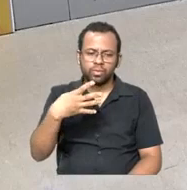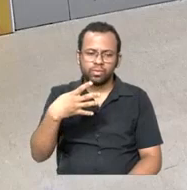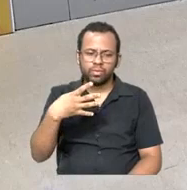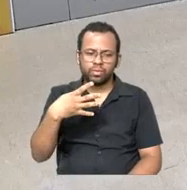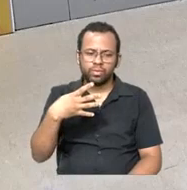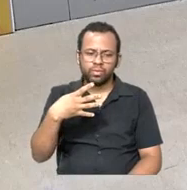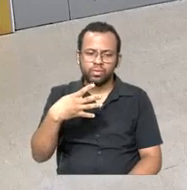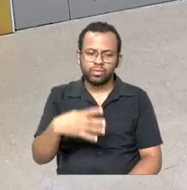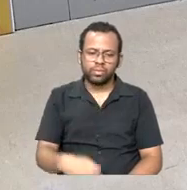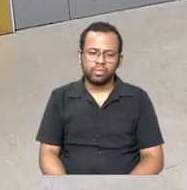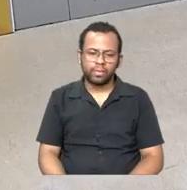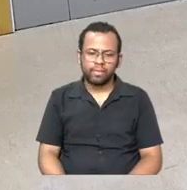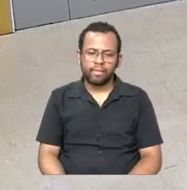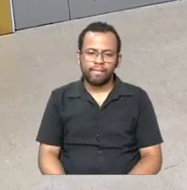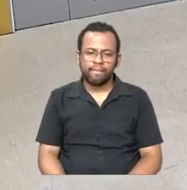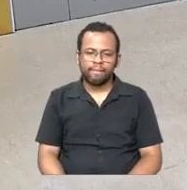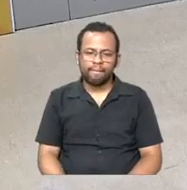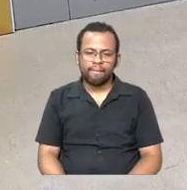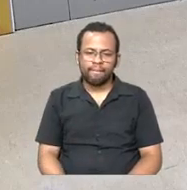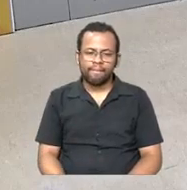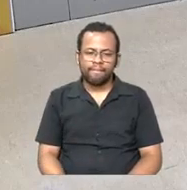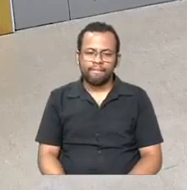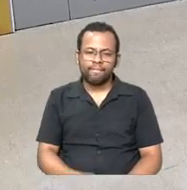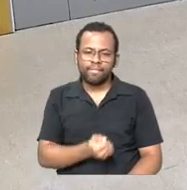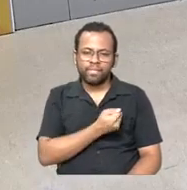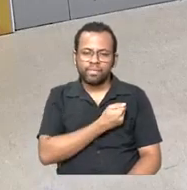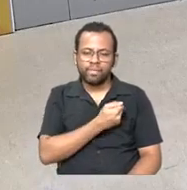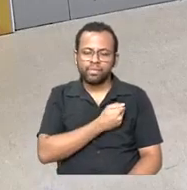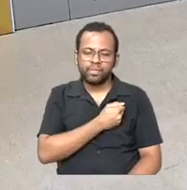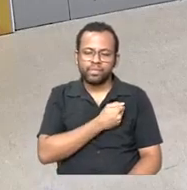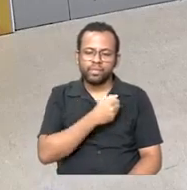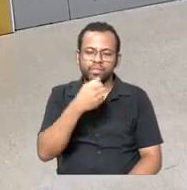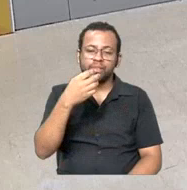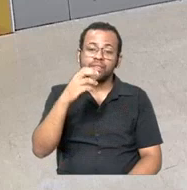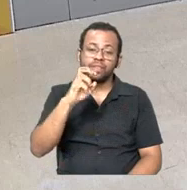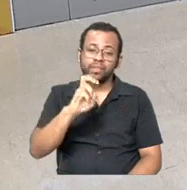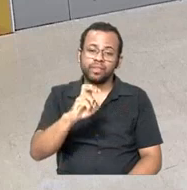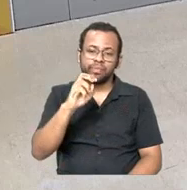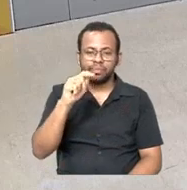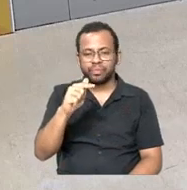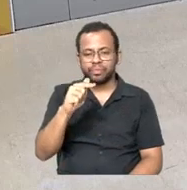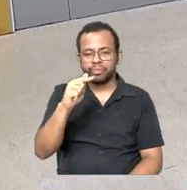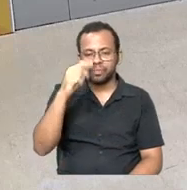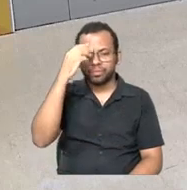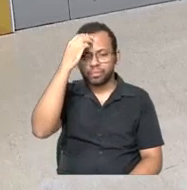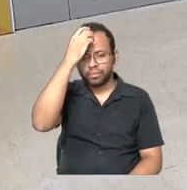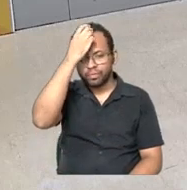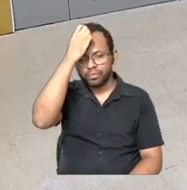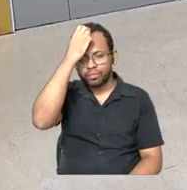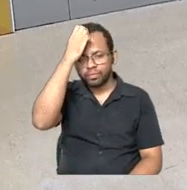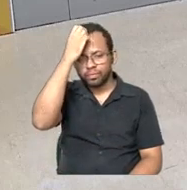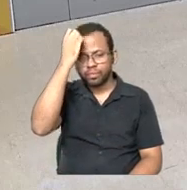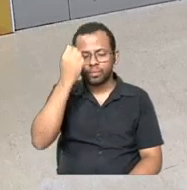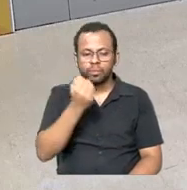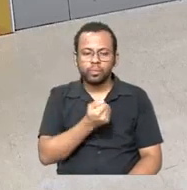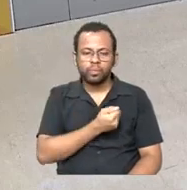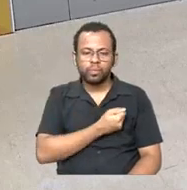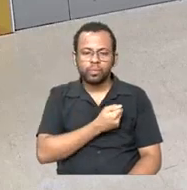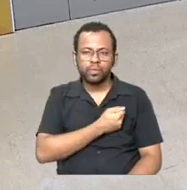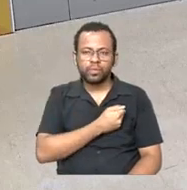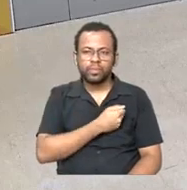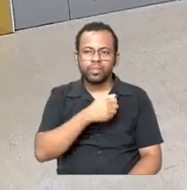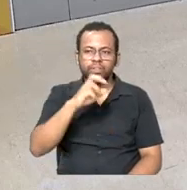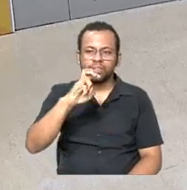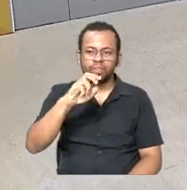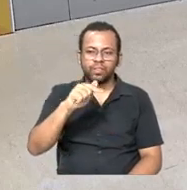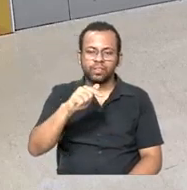54 chamado e agora 57 57 tá valendo 57